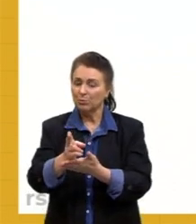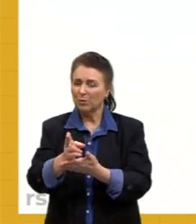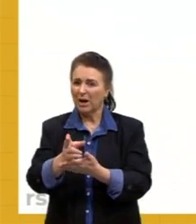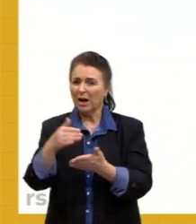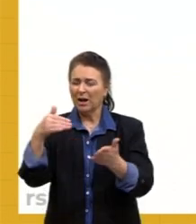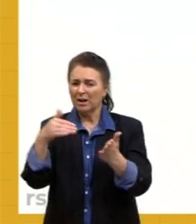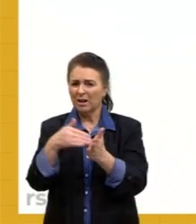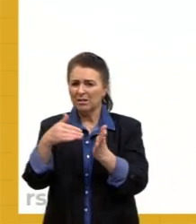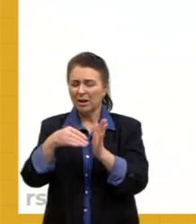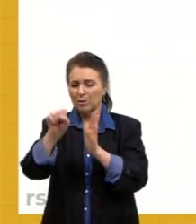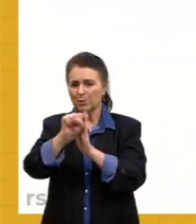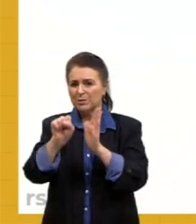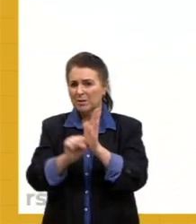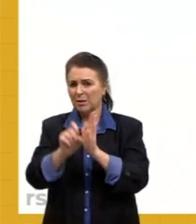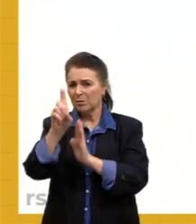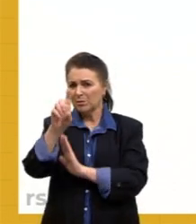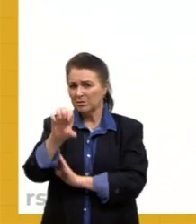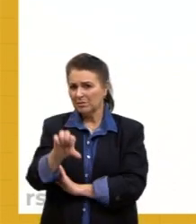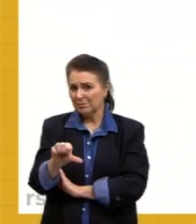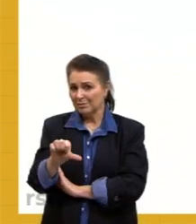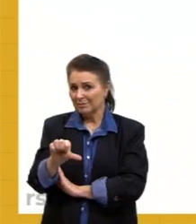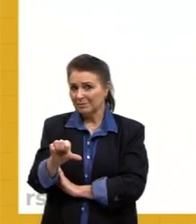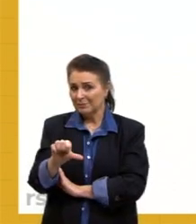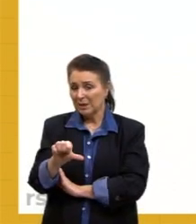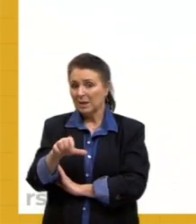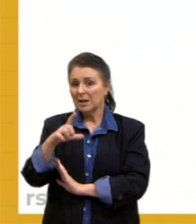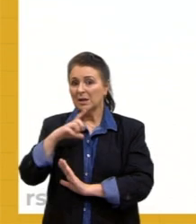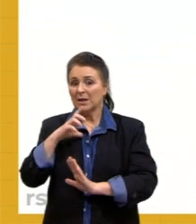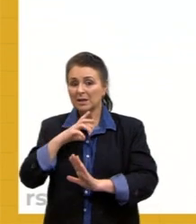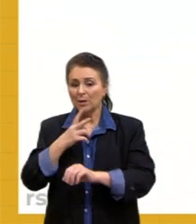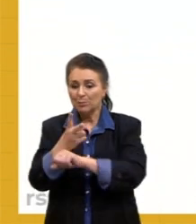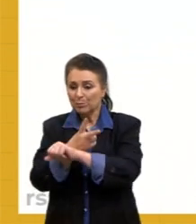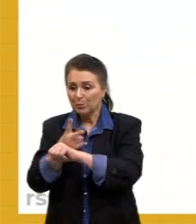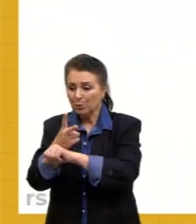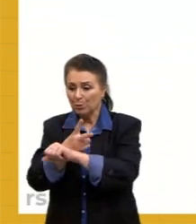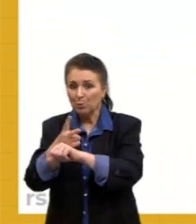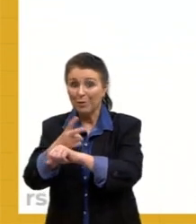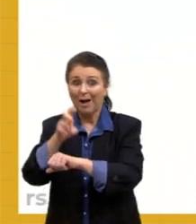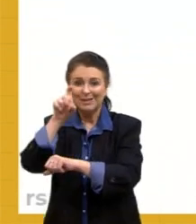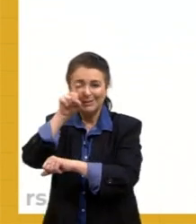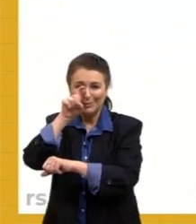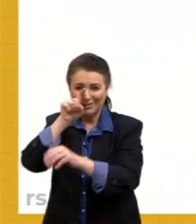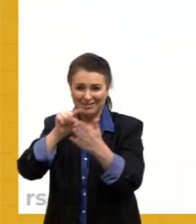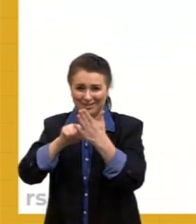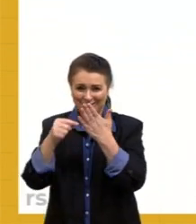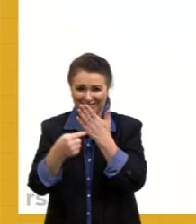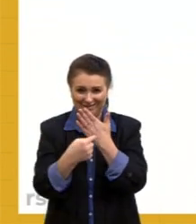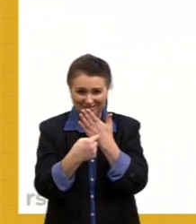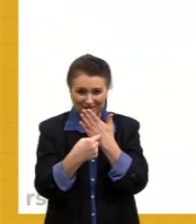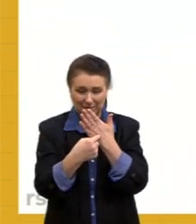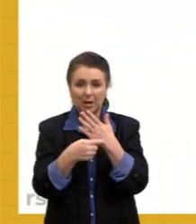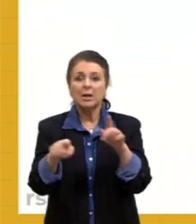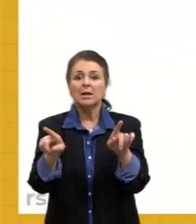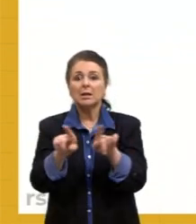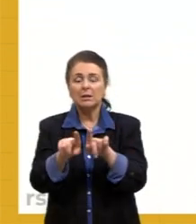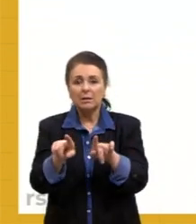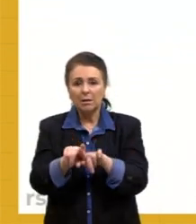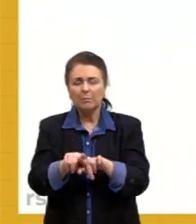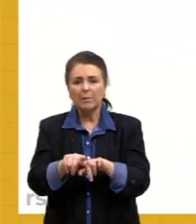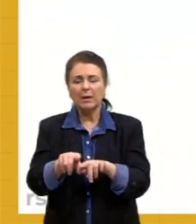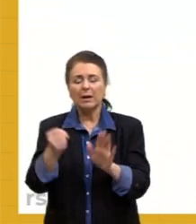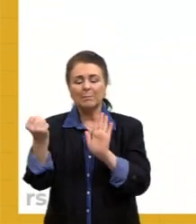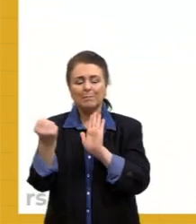no século 19 e essa caças Bruxas né com algumas pessoas também chamam a inquisição também vai ser mais